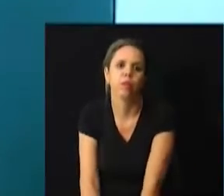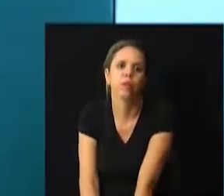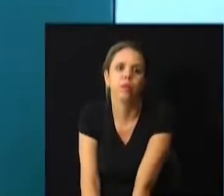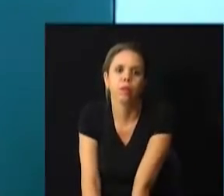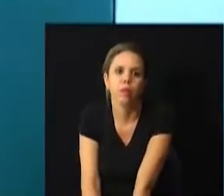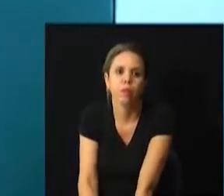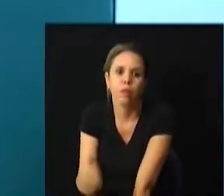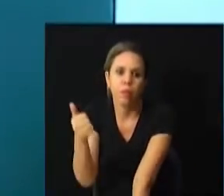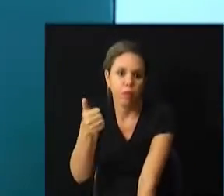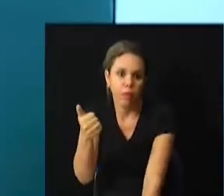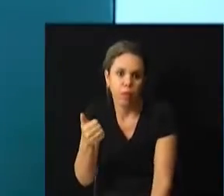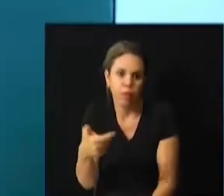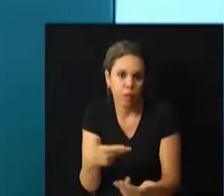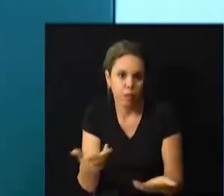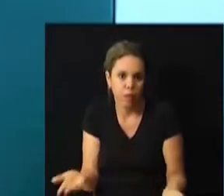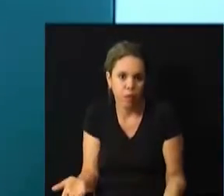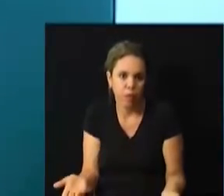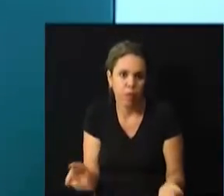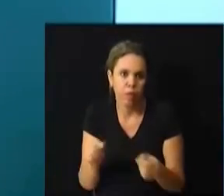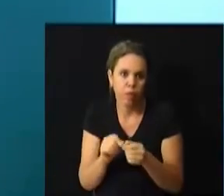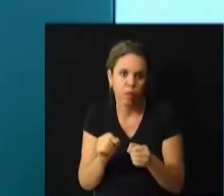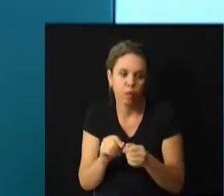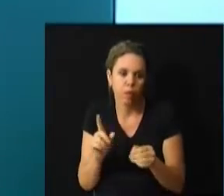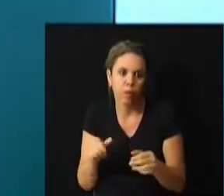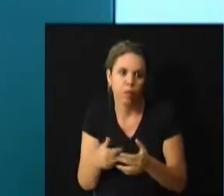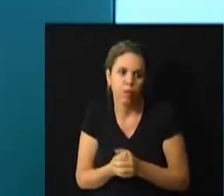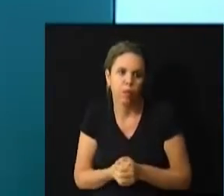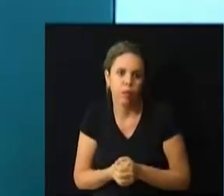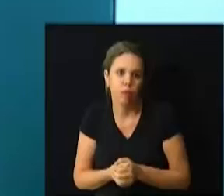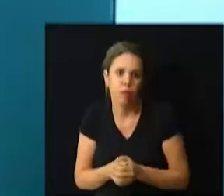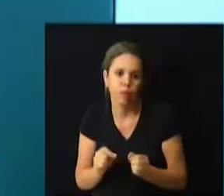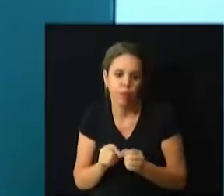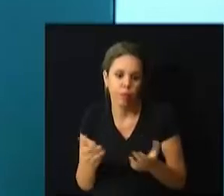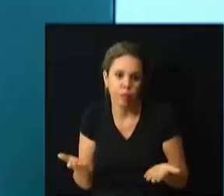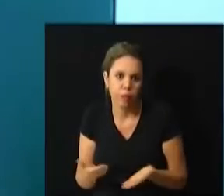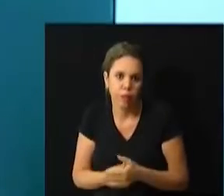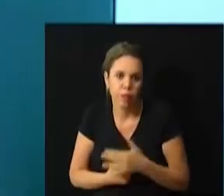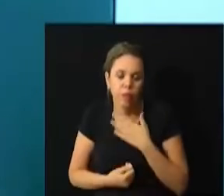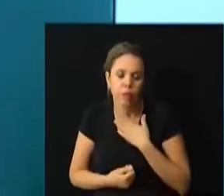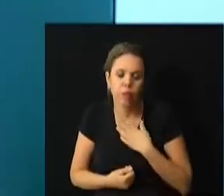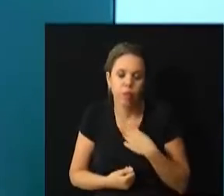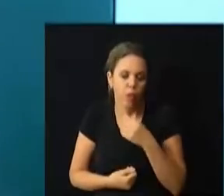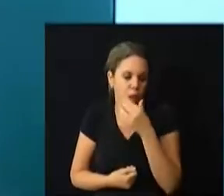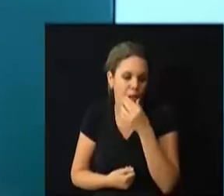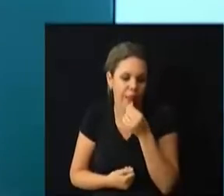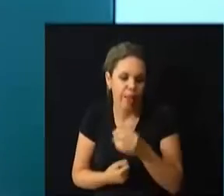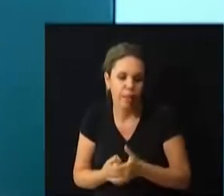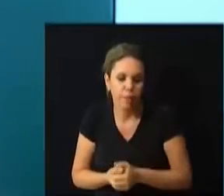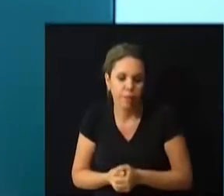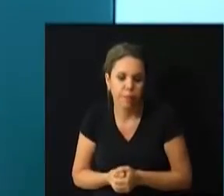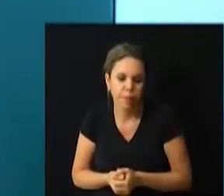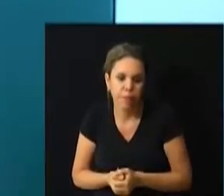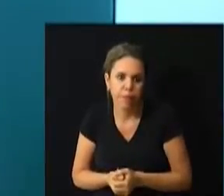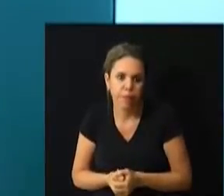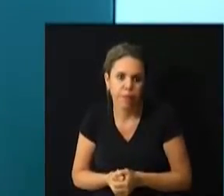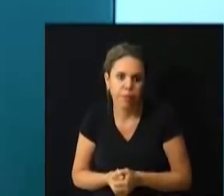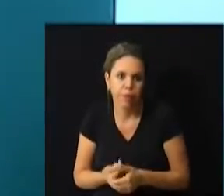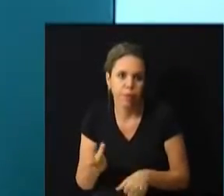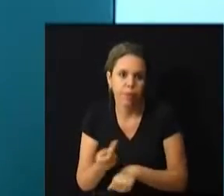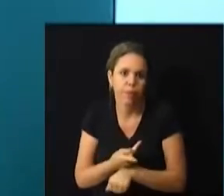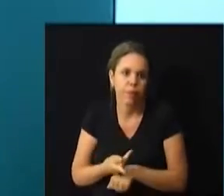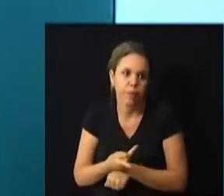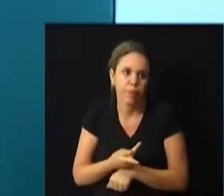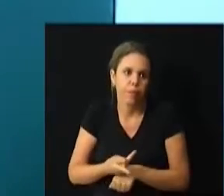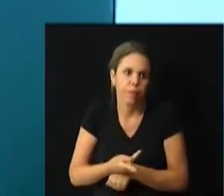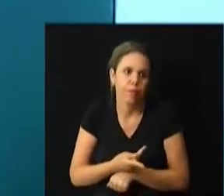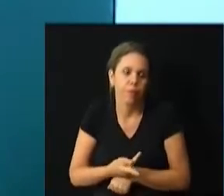Bom, a primeira coisa é fazer isso que nós estamos fazendo agora, né? Eles têm